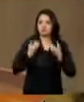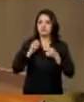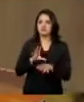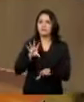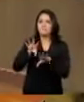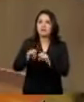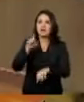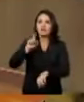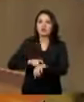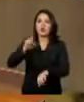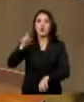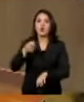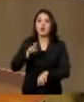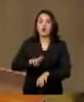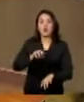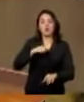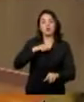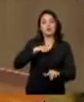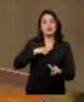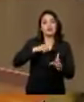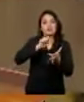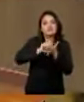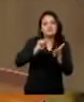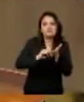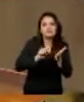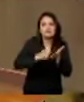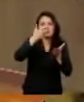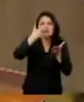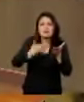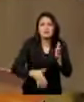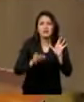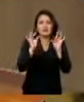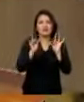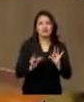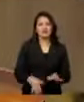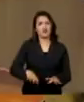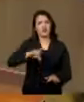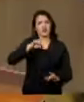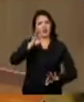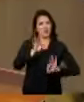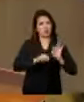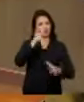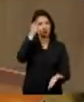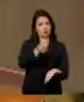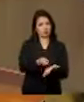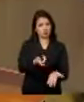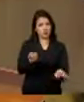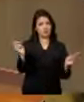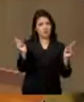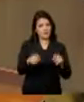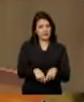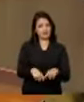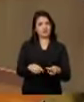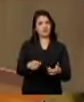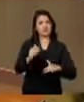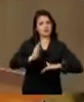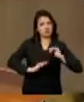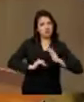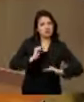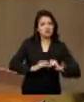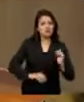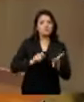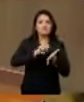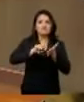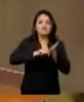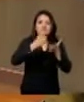ou por ordem escrita e fundamentada da autoridade judiciária competente, em